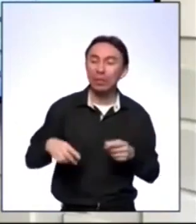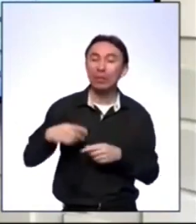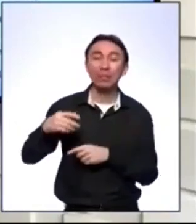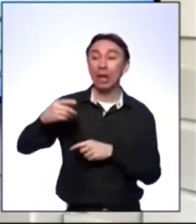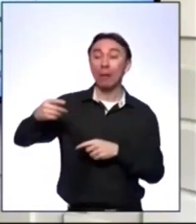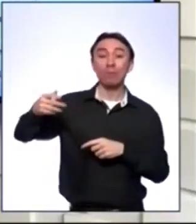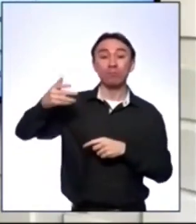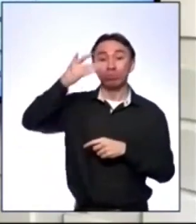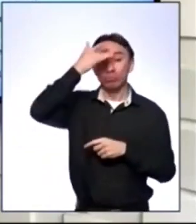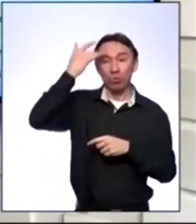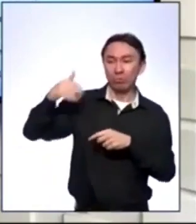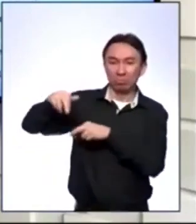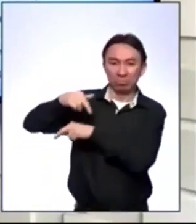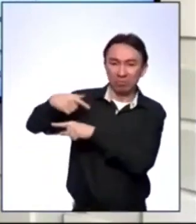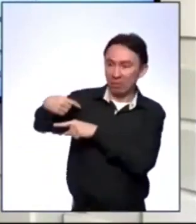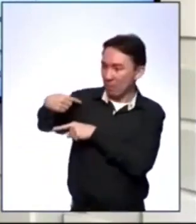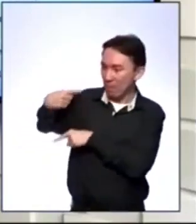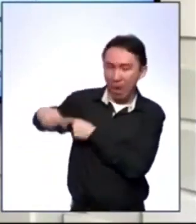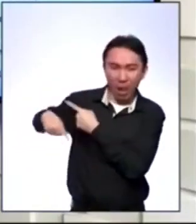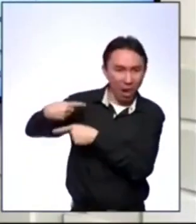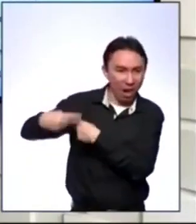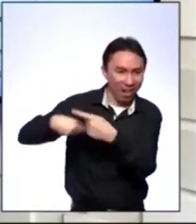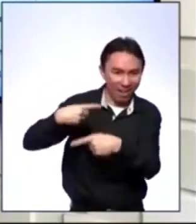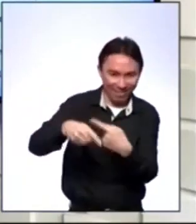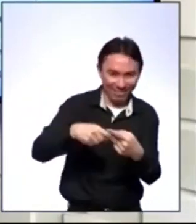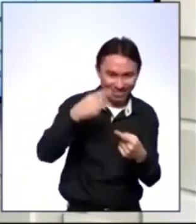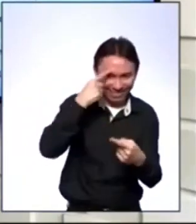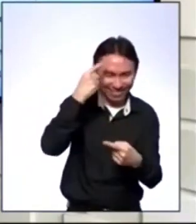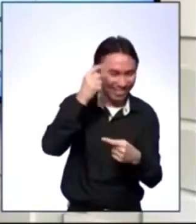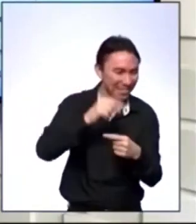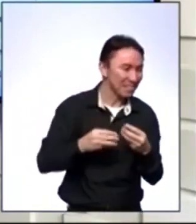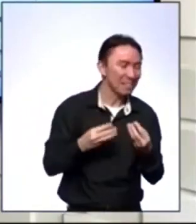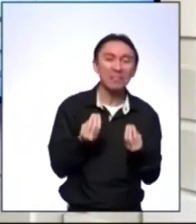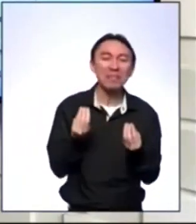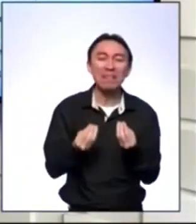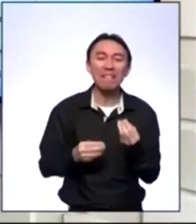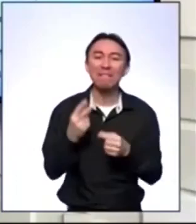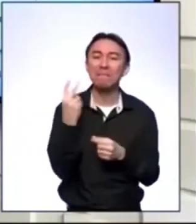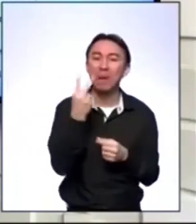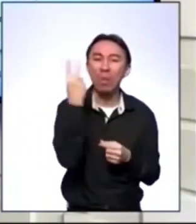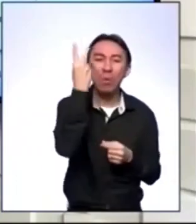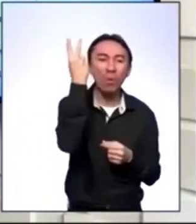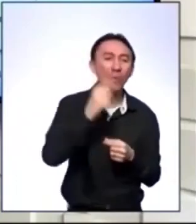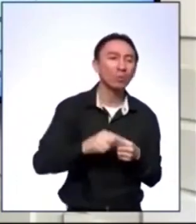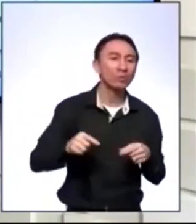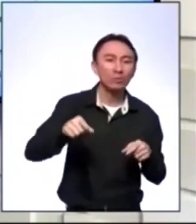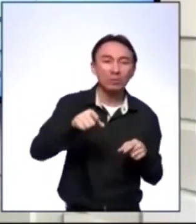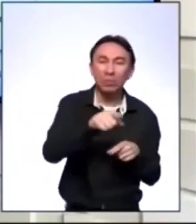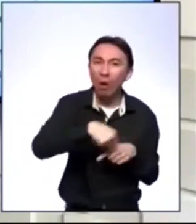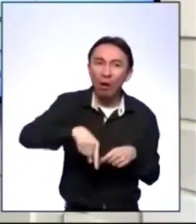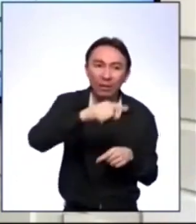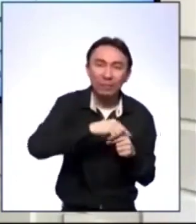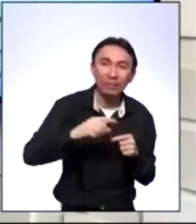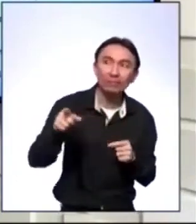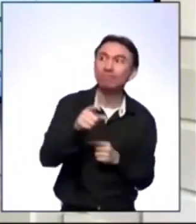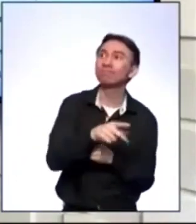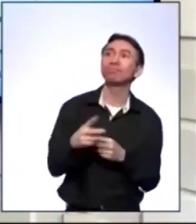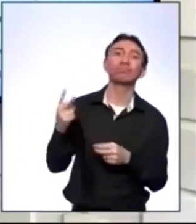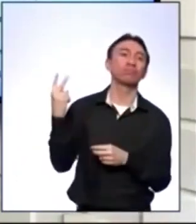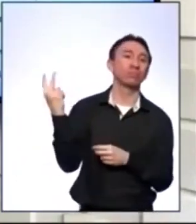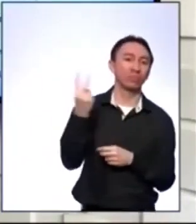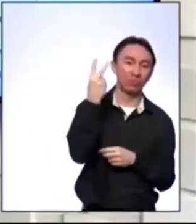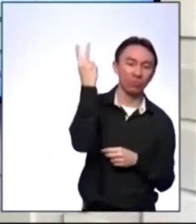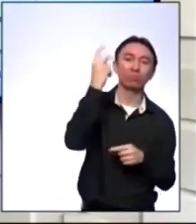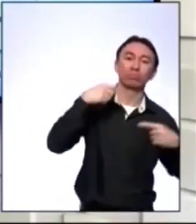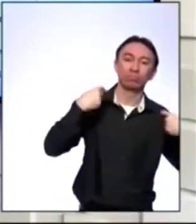para outra, com valor e importância reconhecidos, que deve ser protegido e